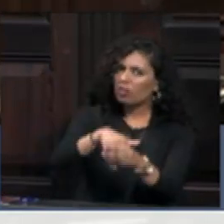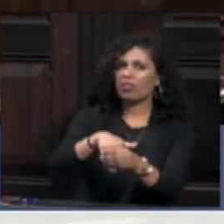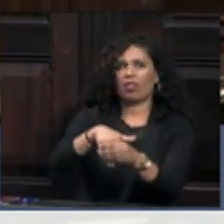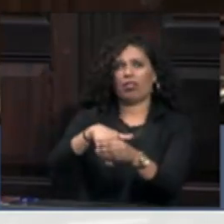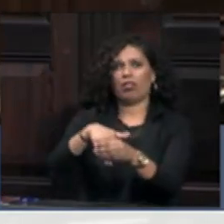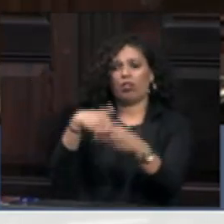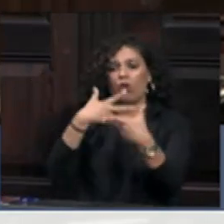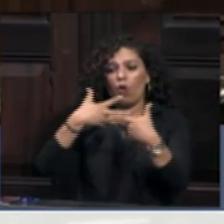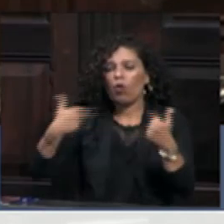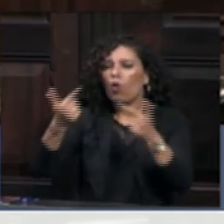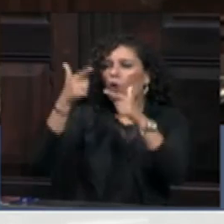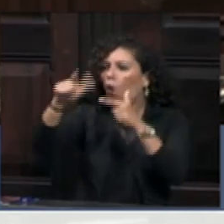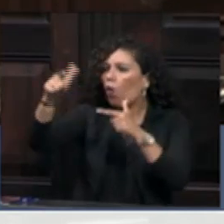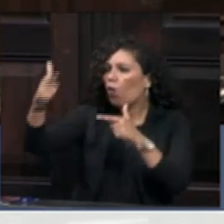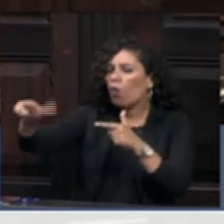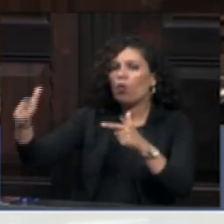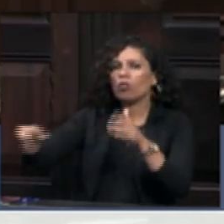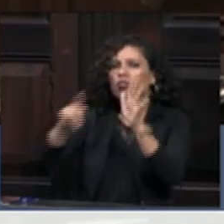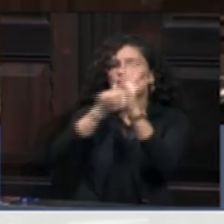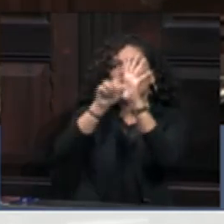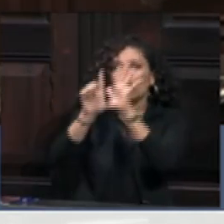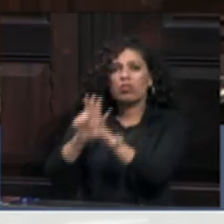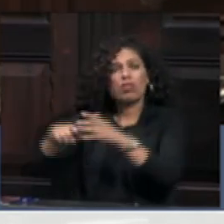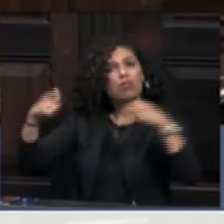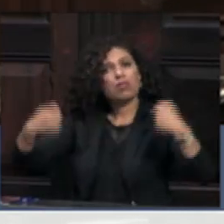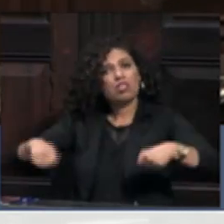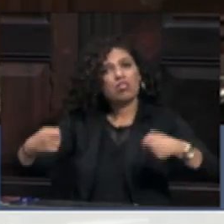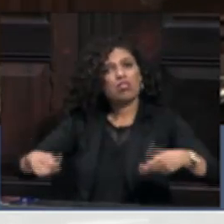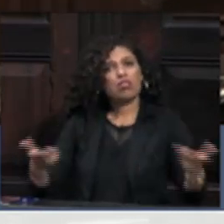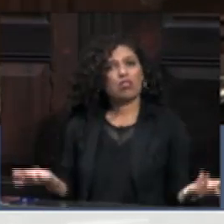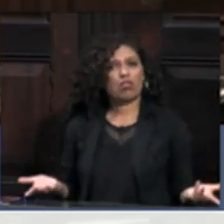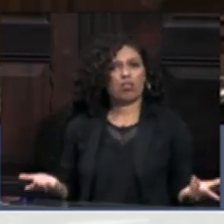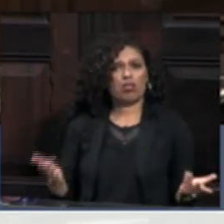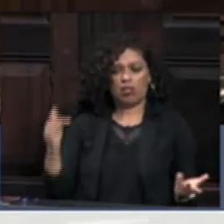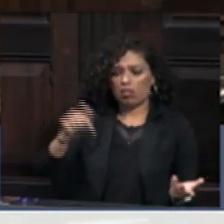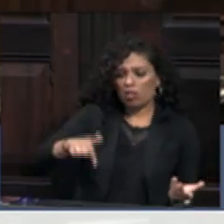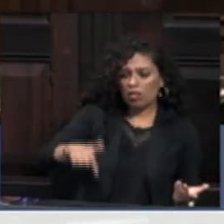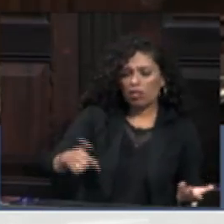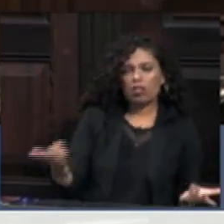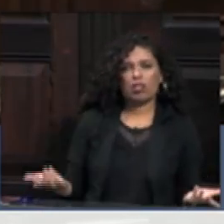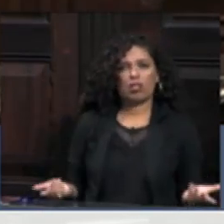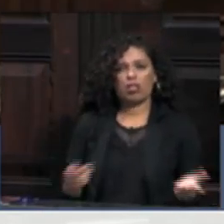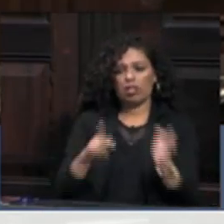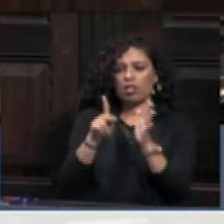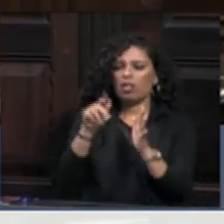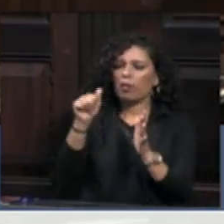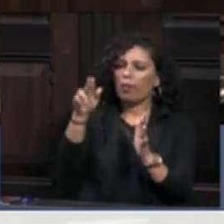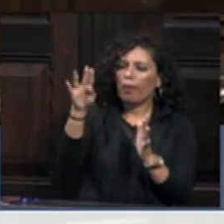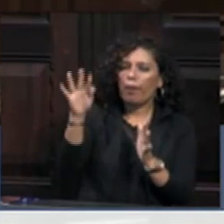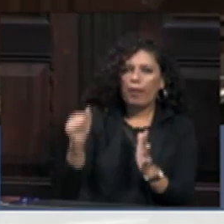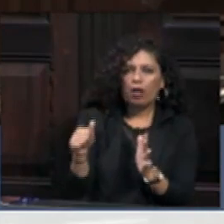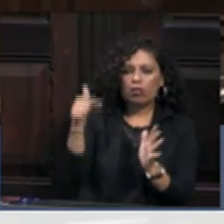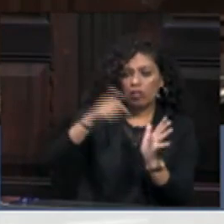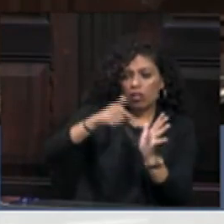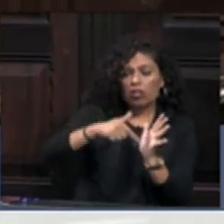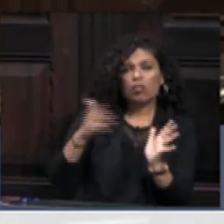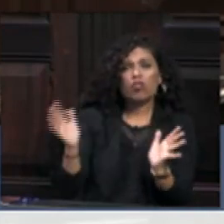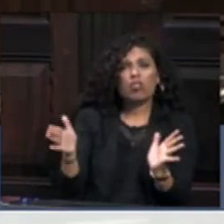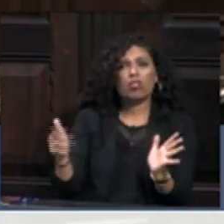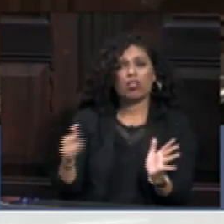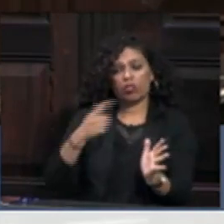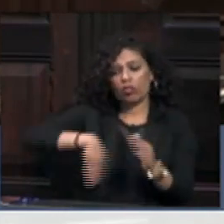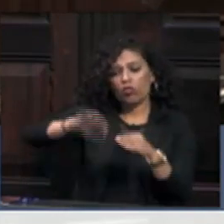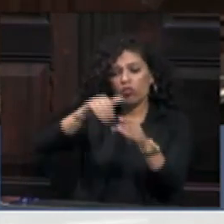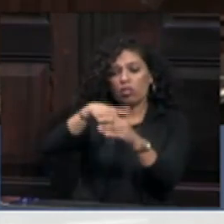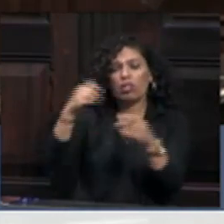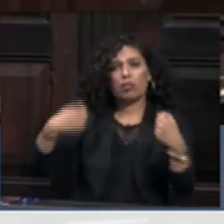outras legislações, outras propostas que estão aqui dentro da pauta, que estão na pauta,